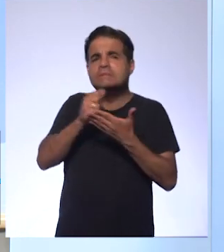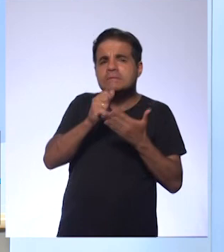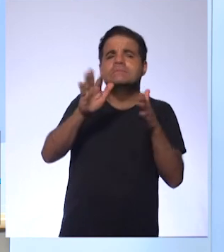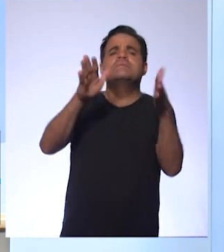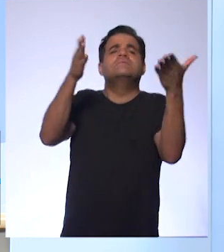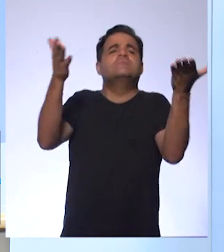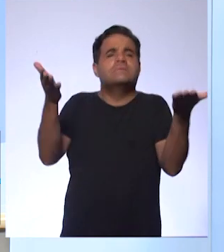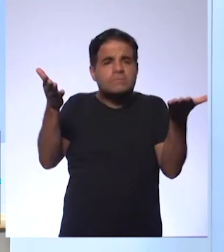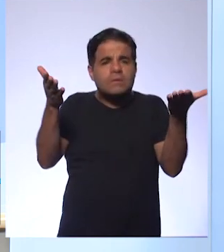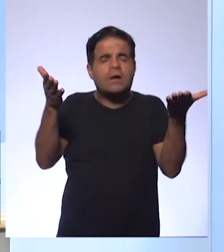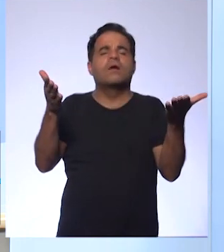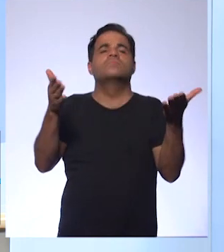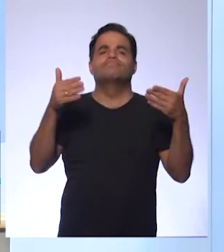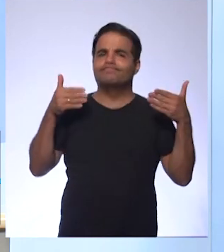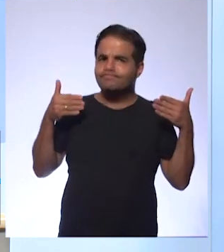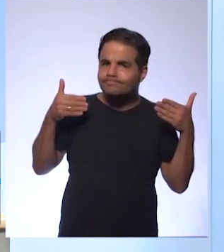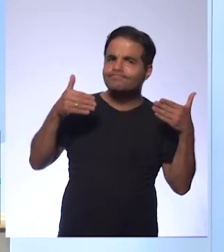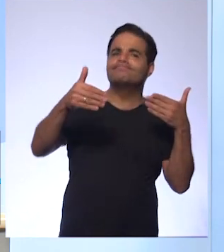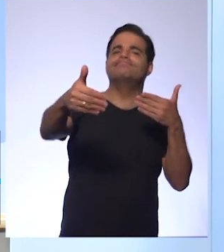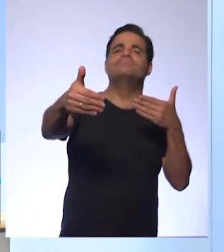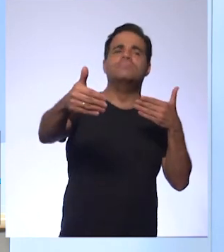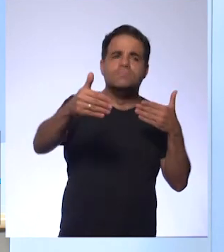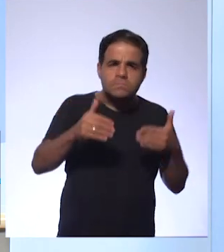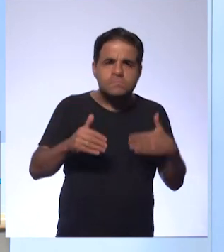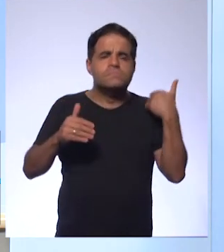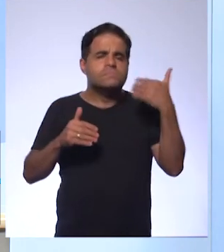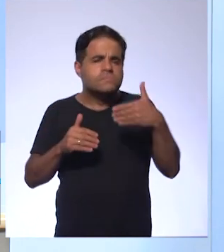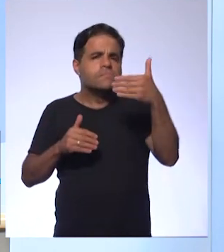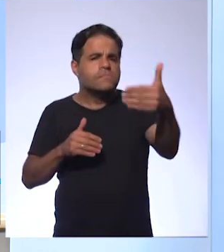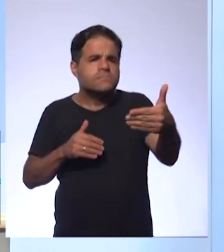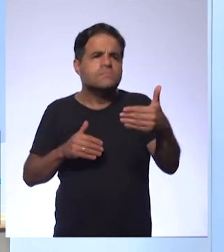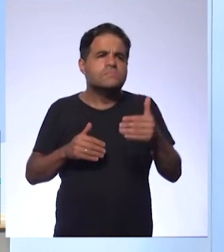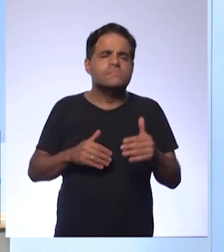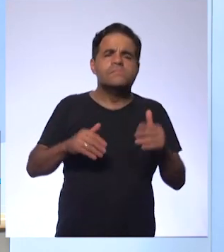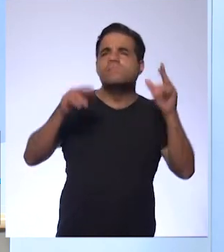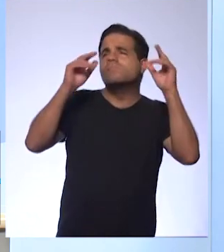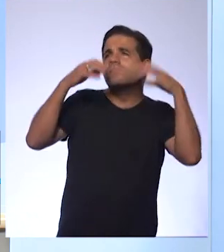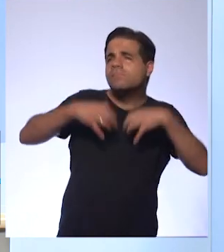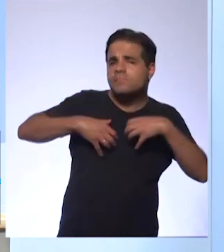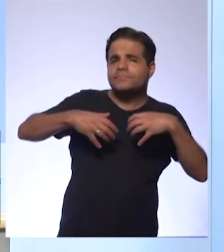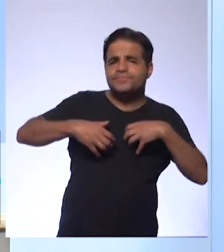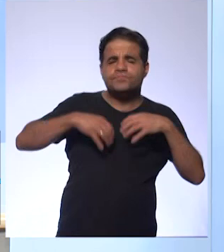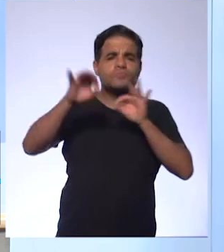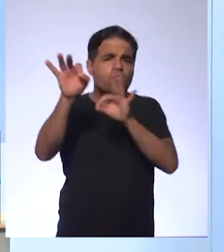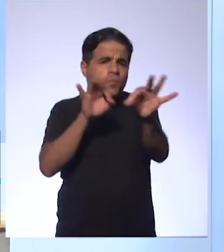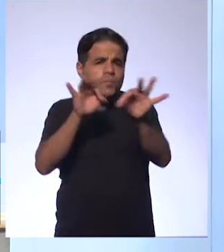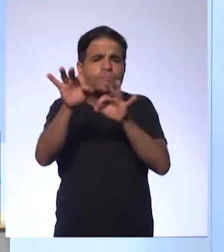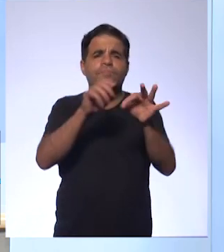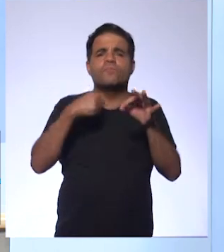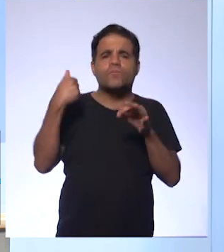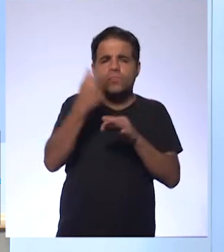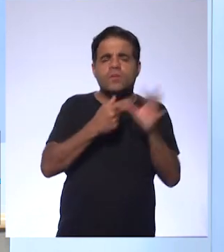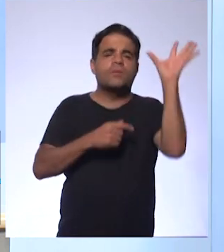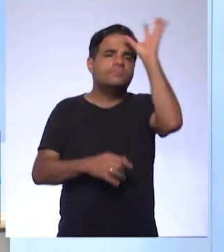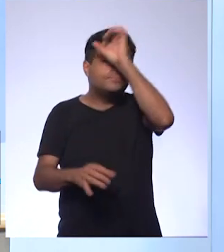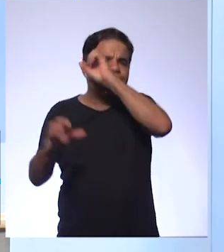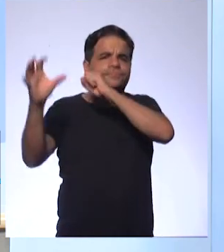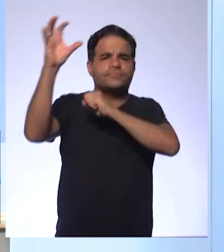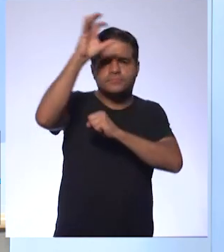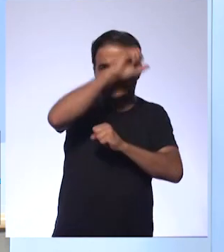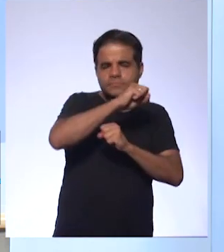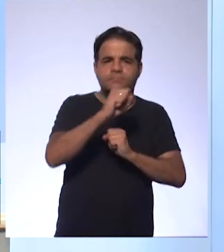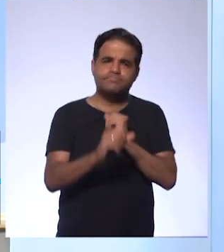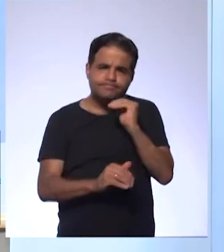né? Acaba sendo assim uma questão de manejo, né? Que todos nós estamos aprendendo